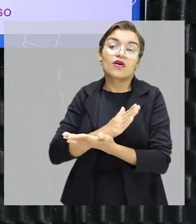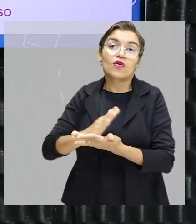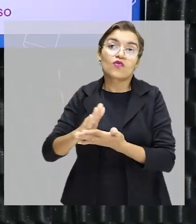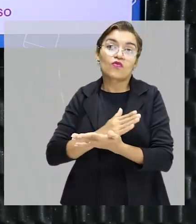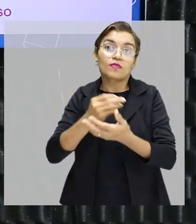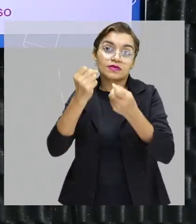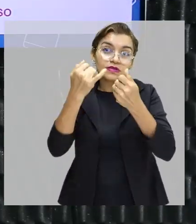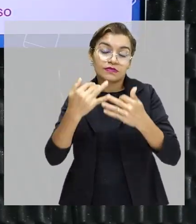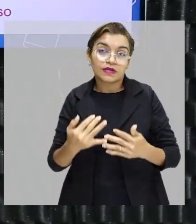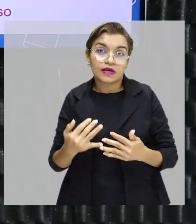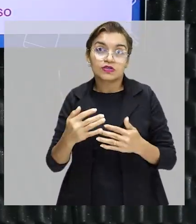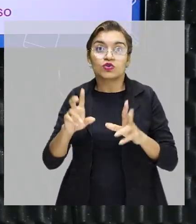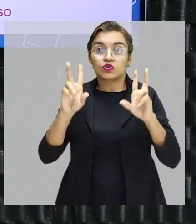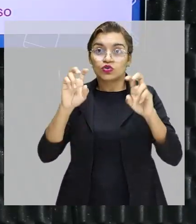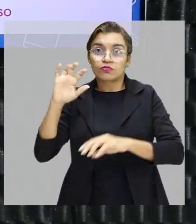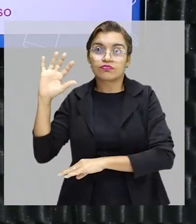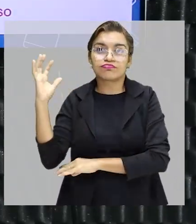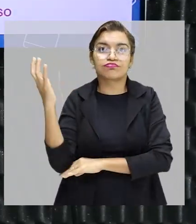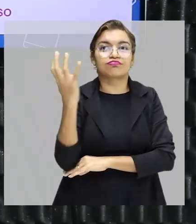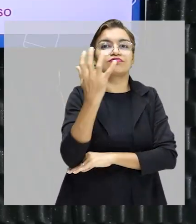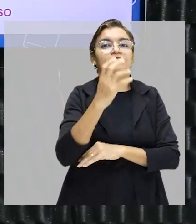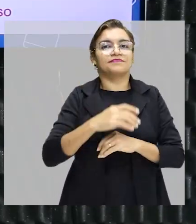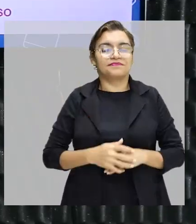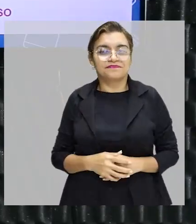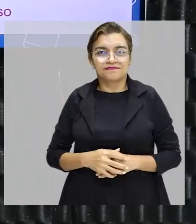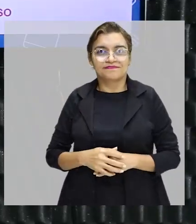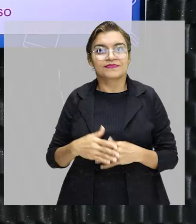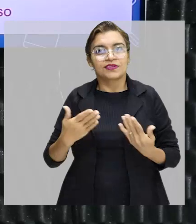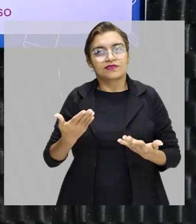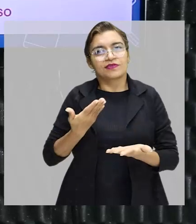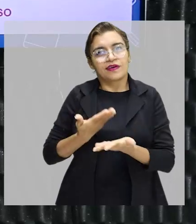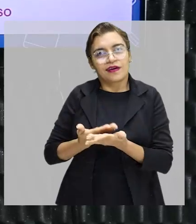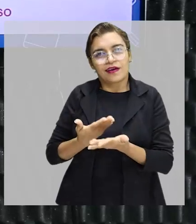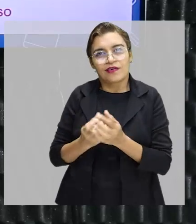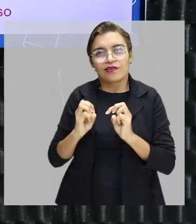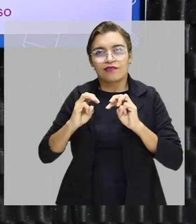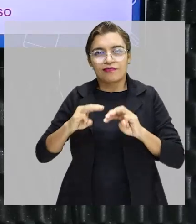implicações ambientais. Tudo bem, turminha? Nosso vídeo, espero que vocês tenham